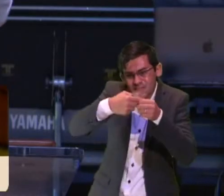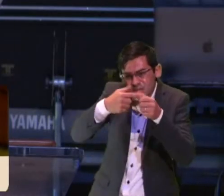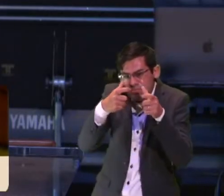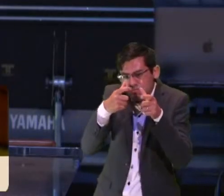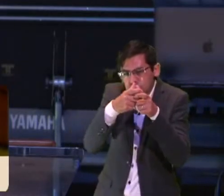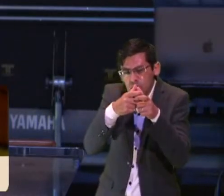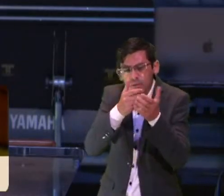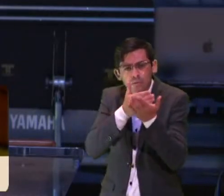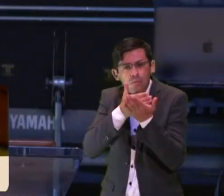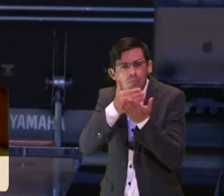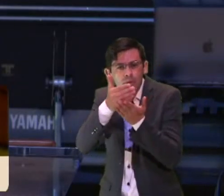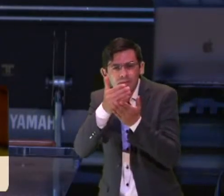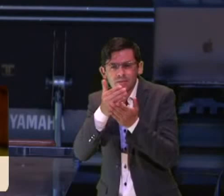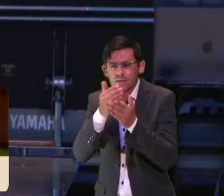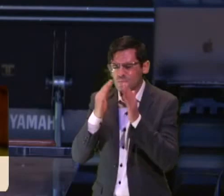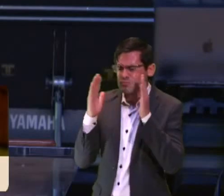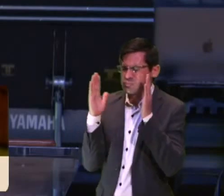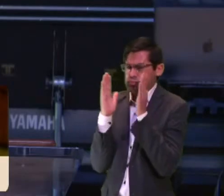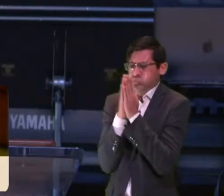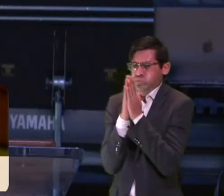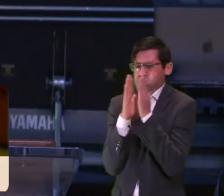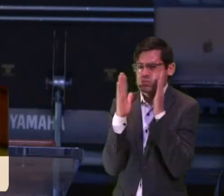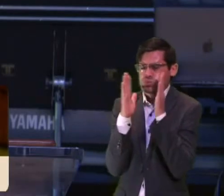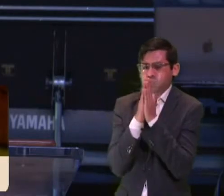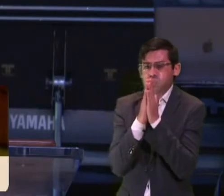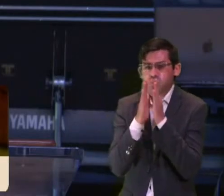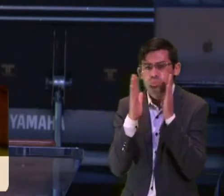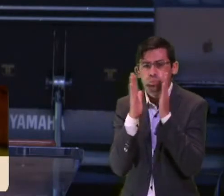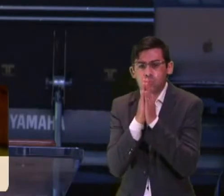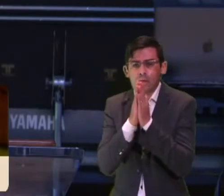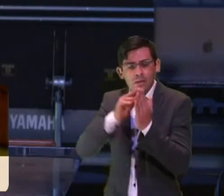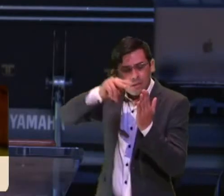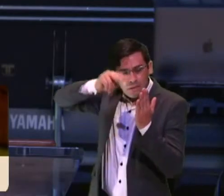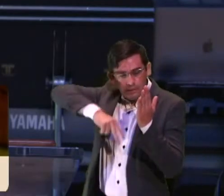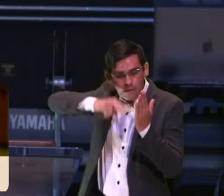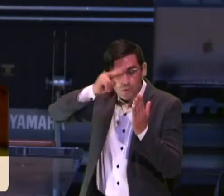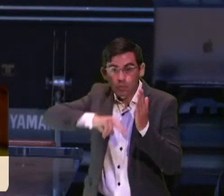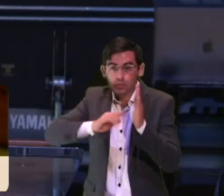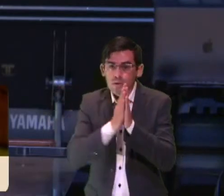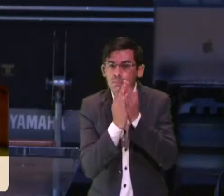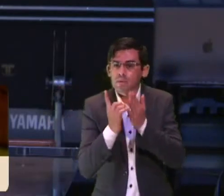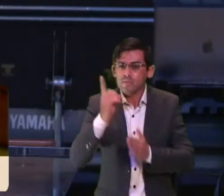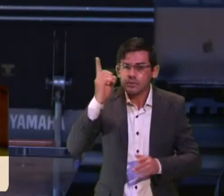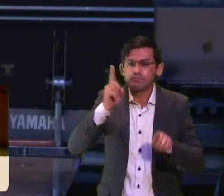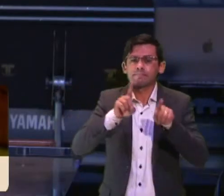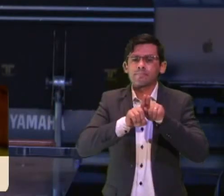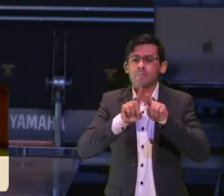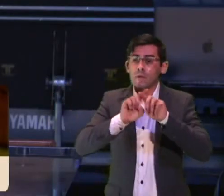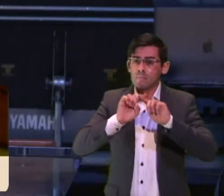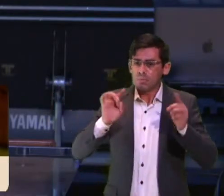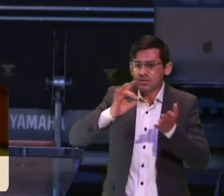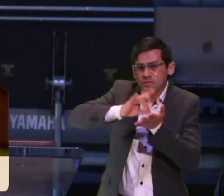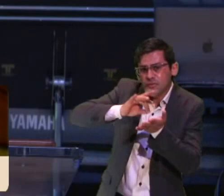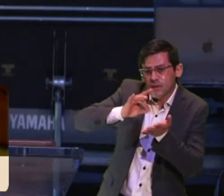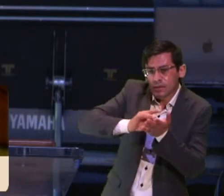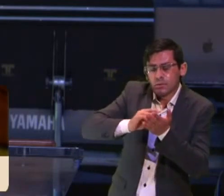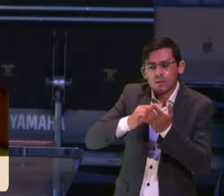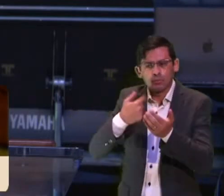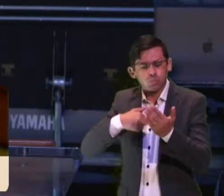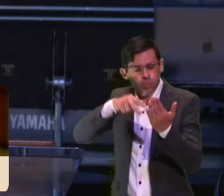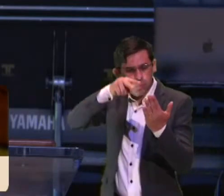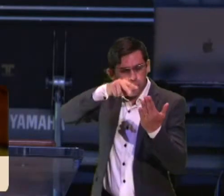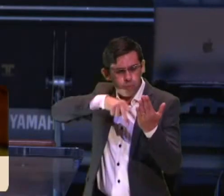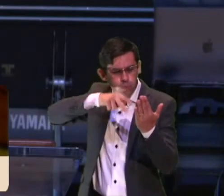um movimento de oração, e de leitura da palavra. E é interessante os registros